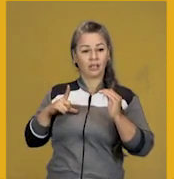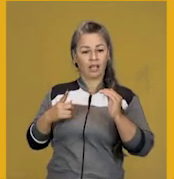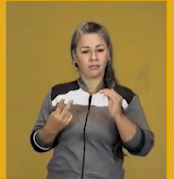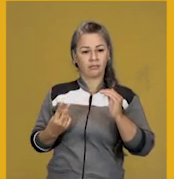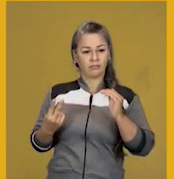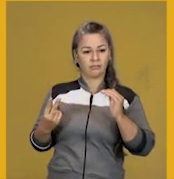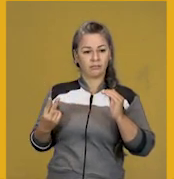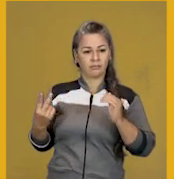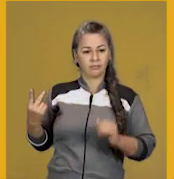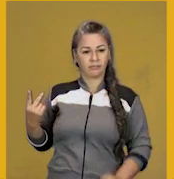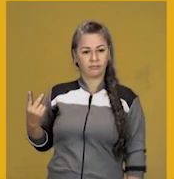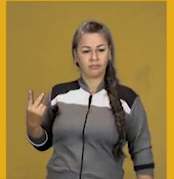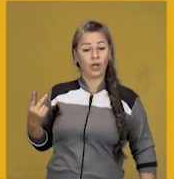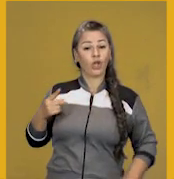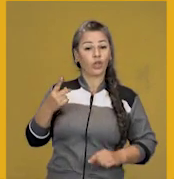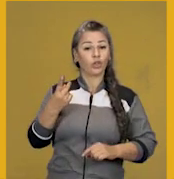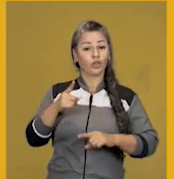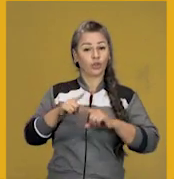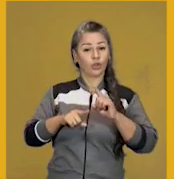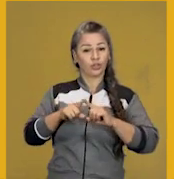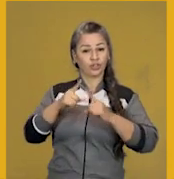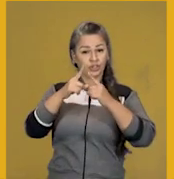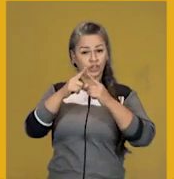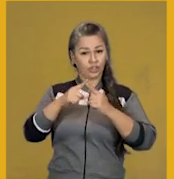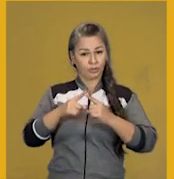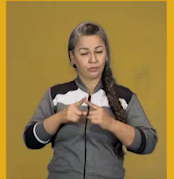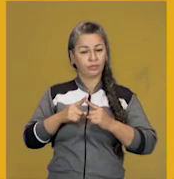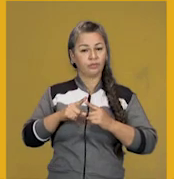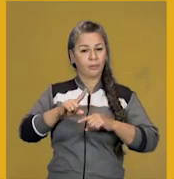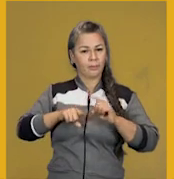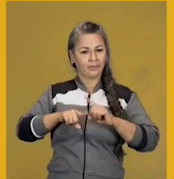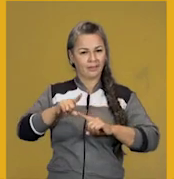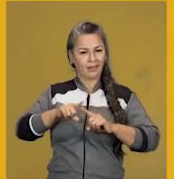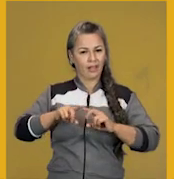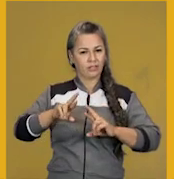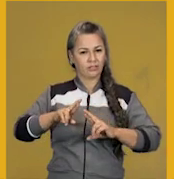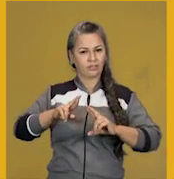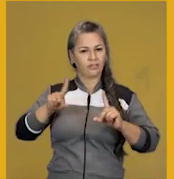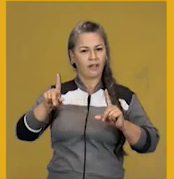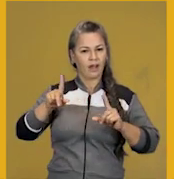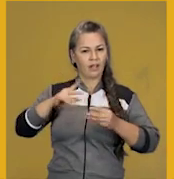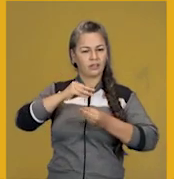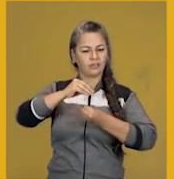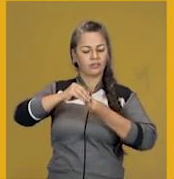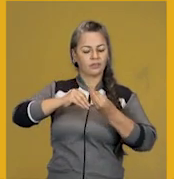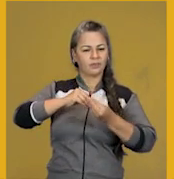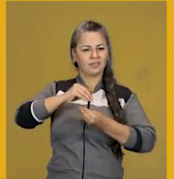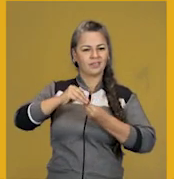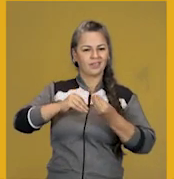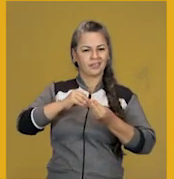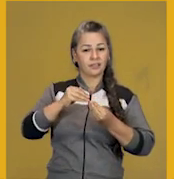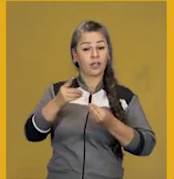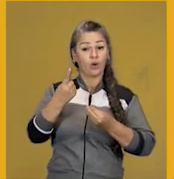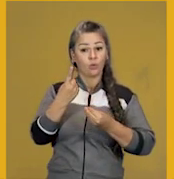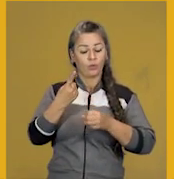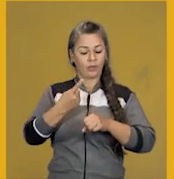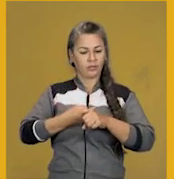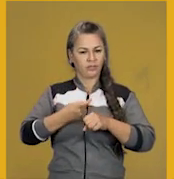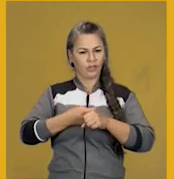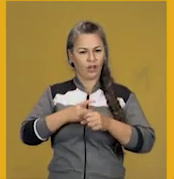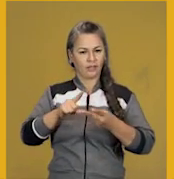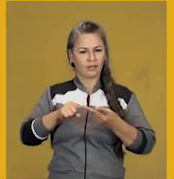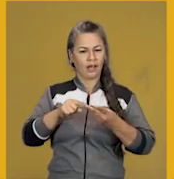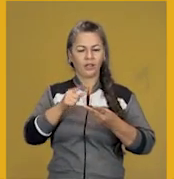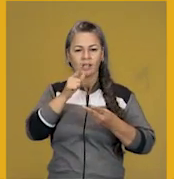dois tipos distintos de substâncias, neste caso uma sólida e